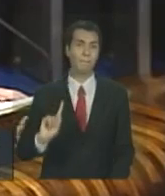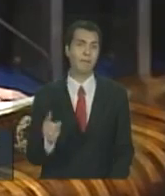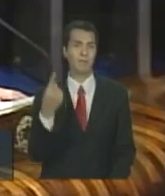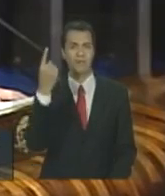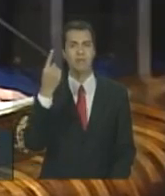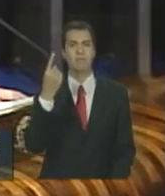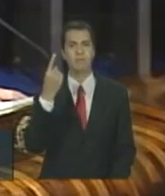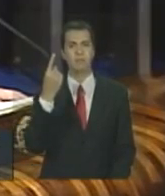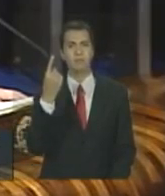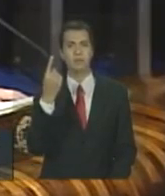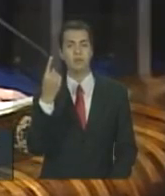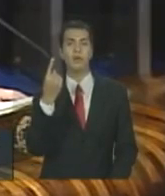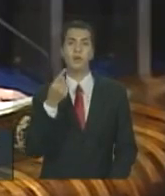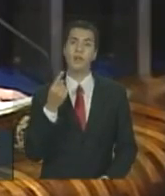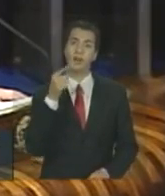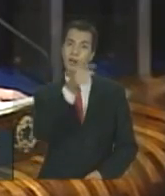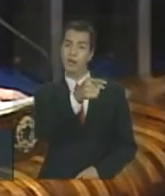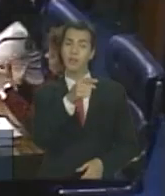Nações Unidas.